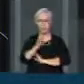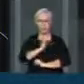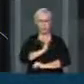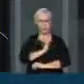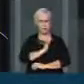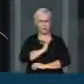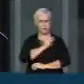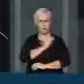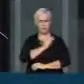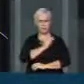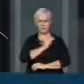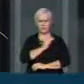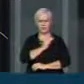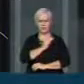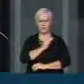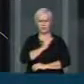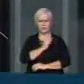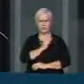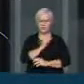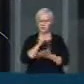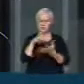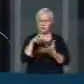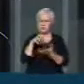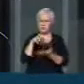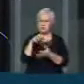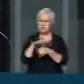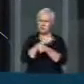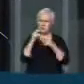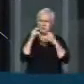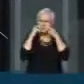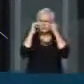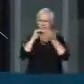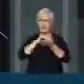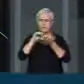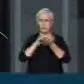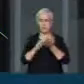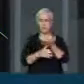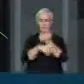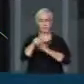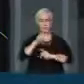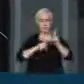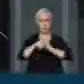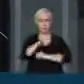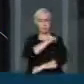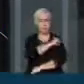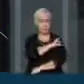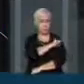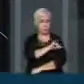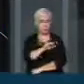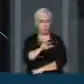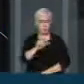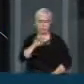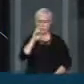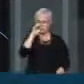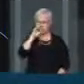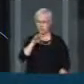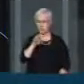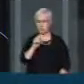e desavergonhada do secretário de Segurança Pública do Rio de Janeiro, o senhor José